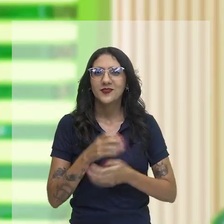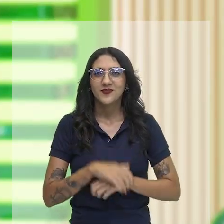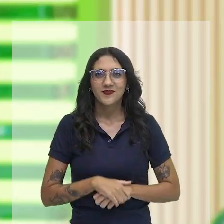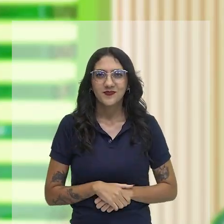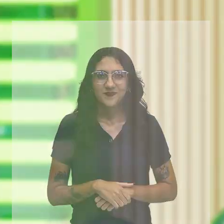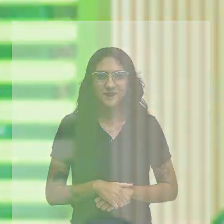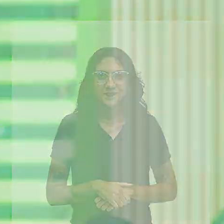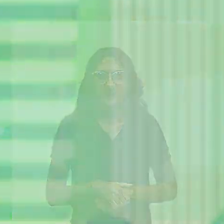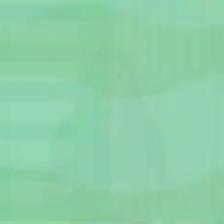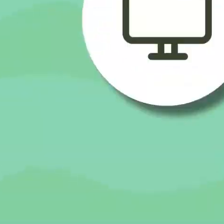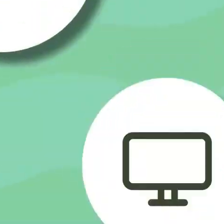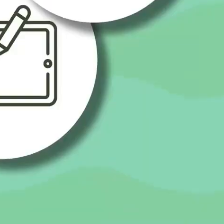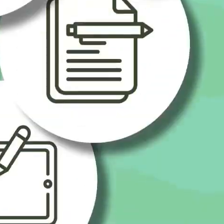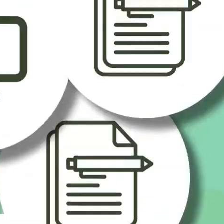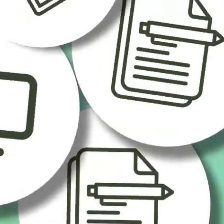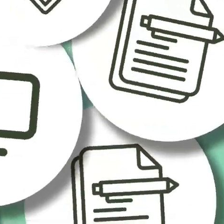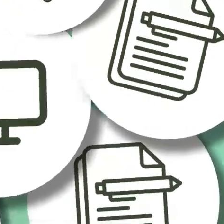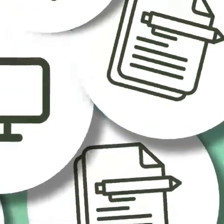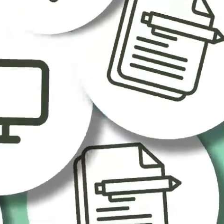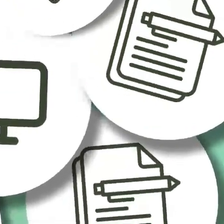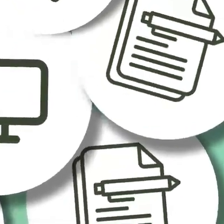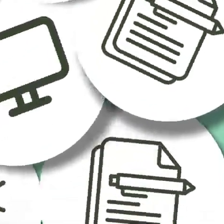aula.